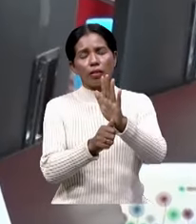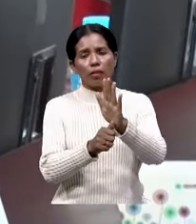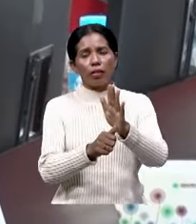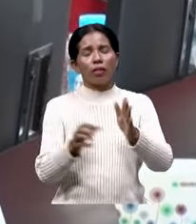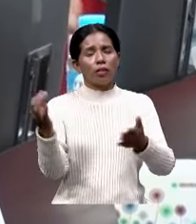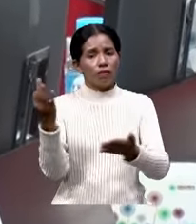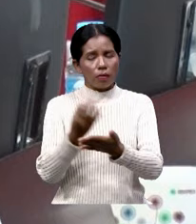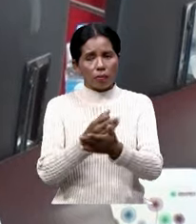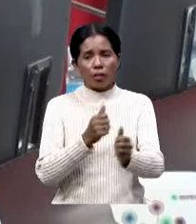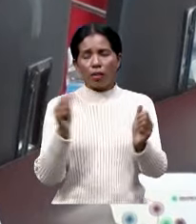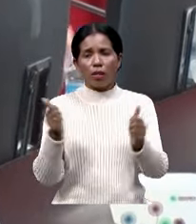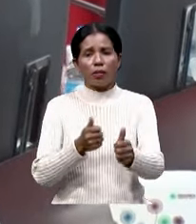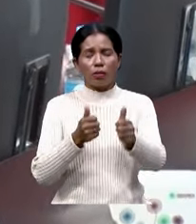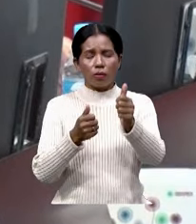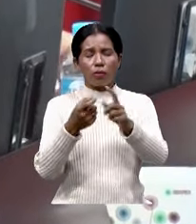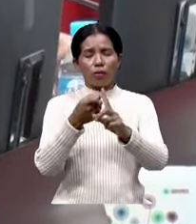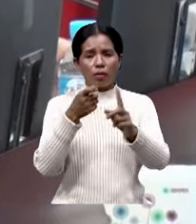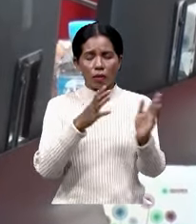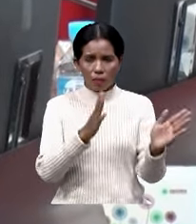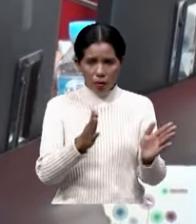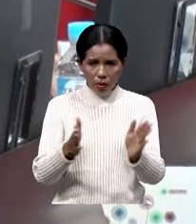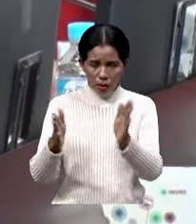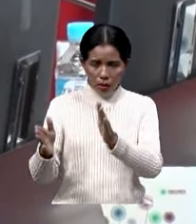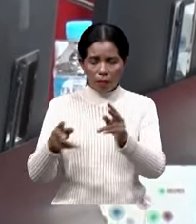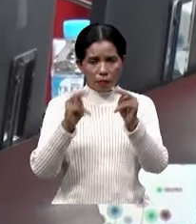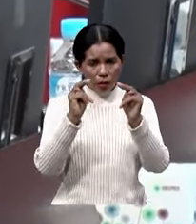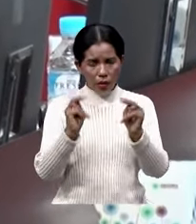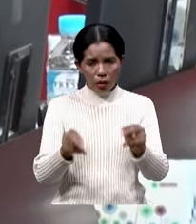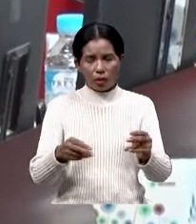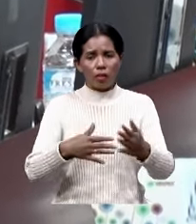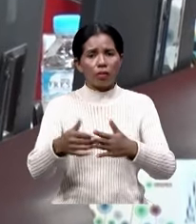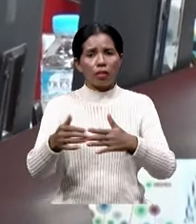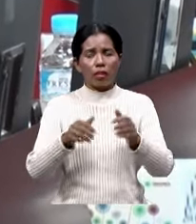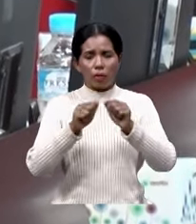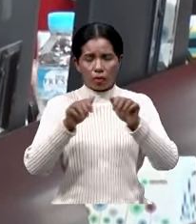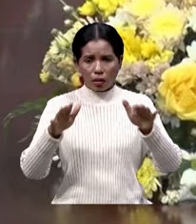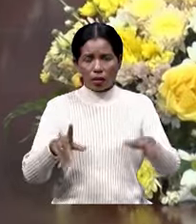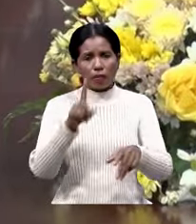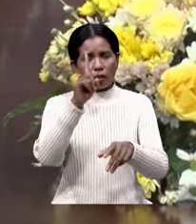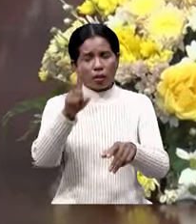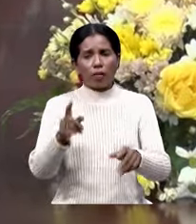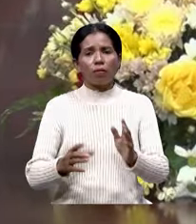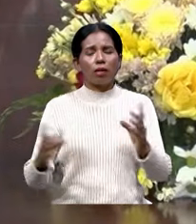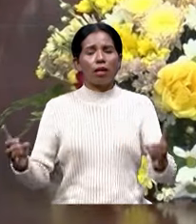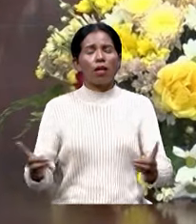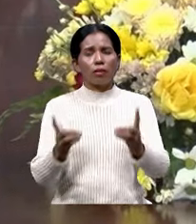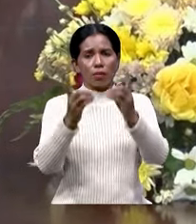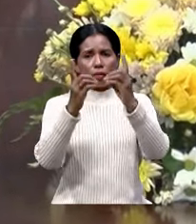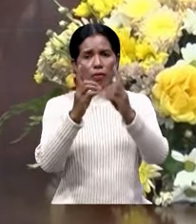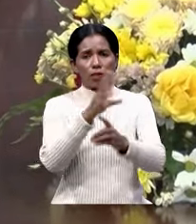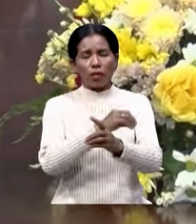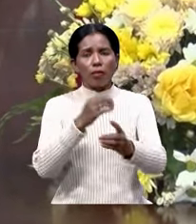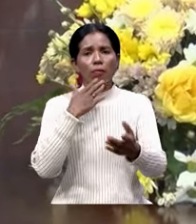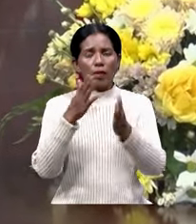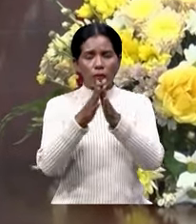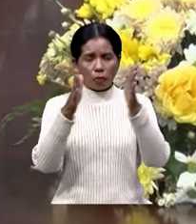formalidade nebela tuir ho urgência preparativo no precisa flexibilidade administrativa ida o de hasor situação